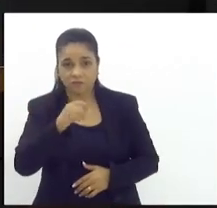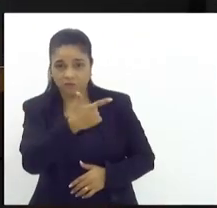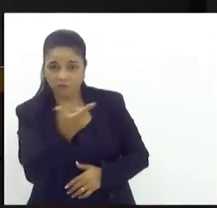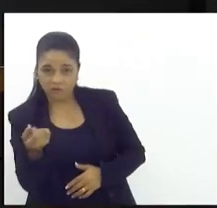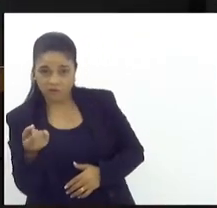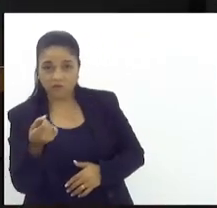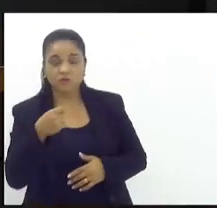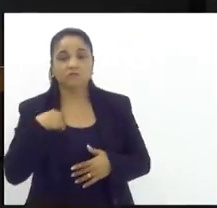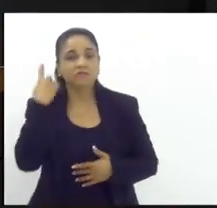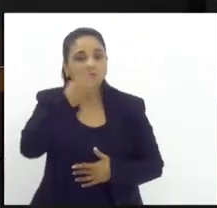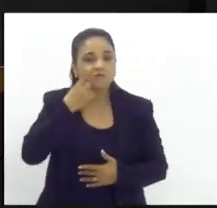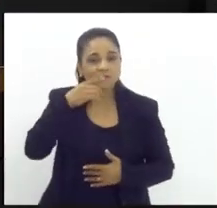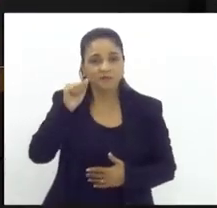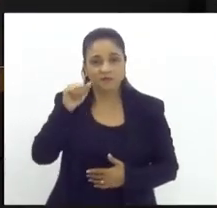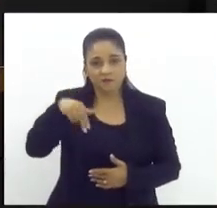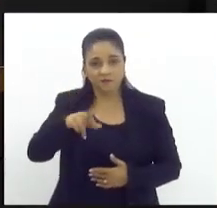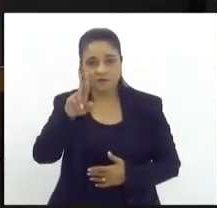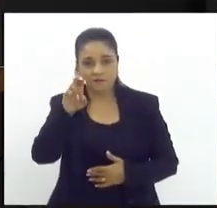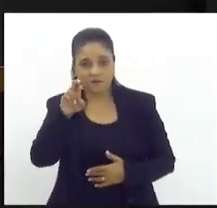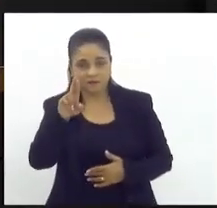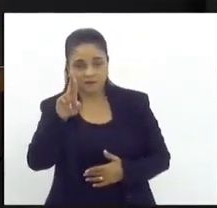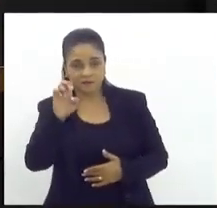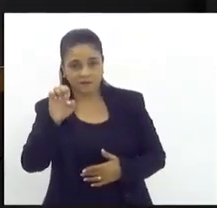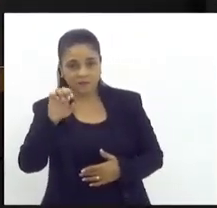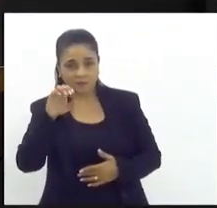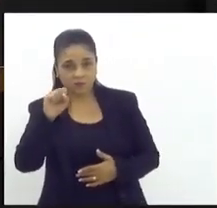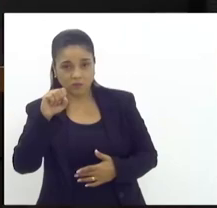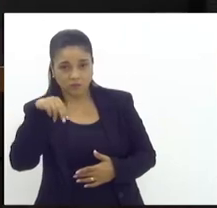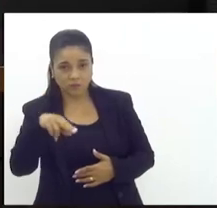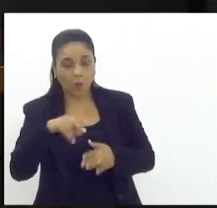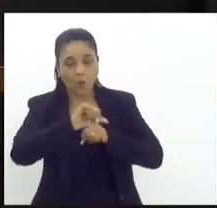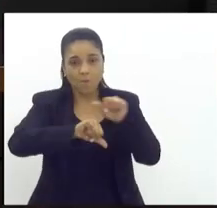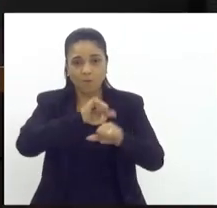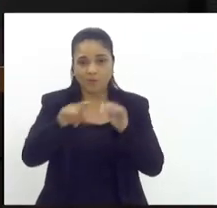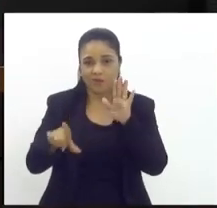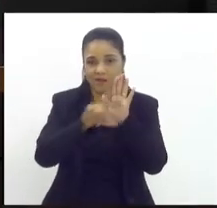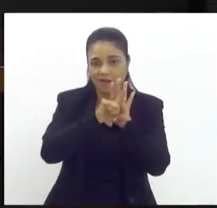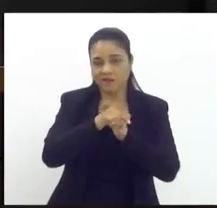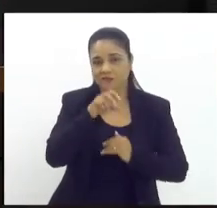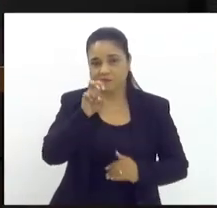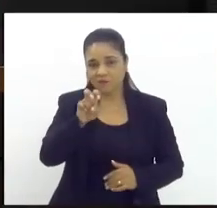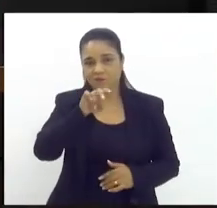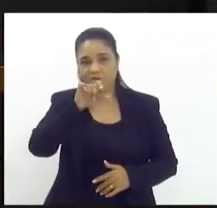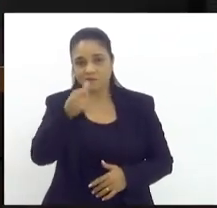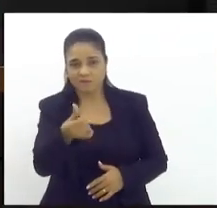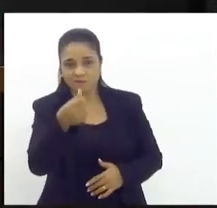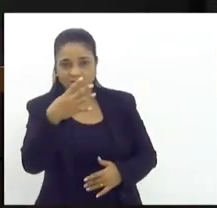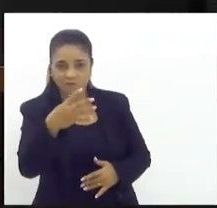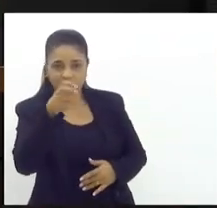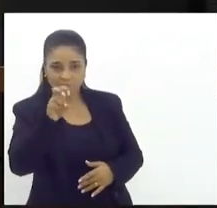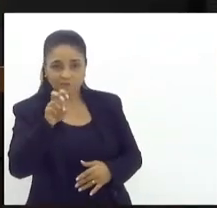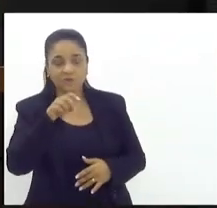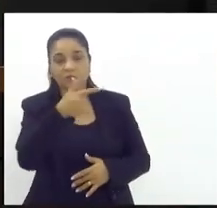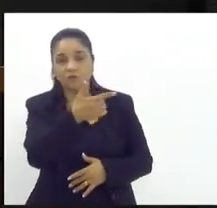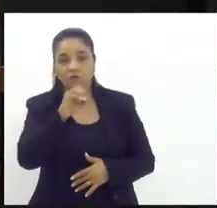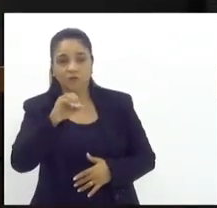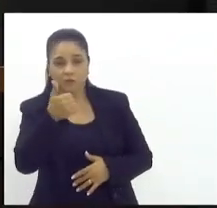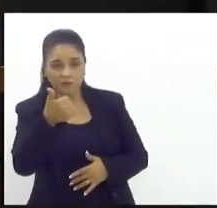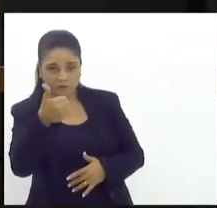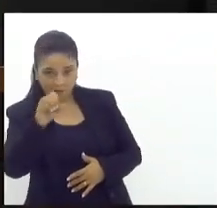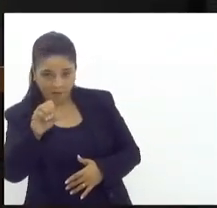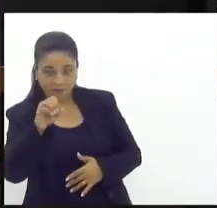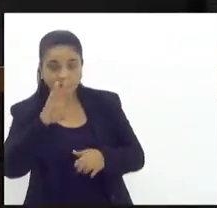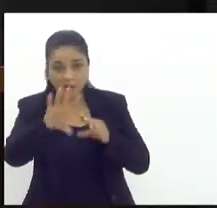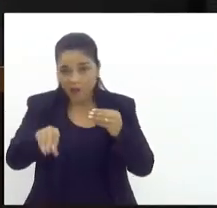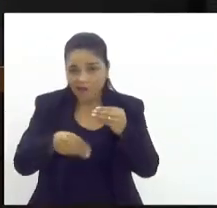de autoria Deputado Anderson Moraes que altera a lei número 5.645 de 6 de janeiro 2010 para